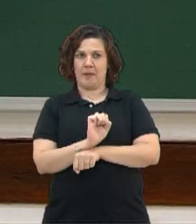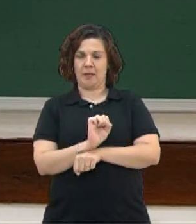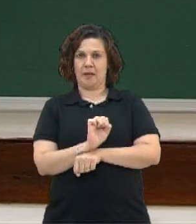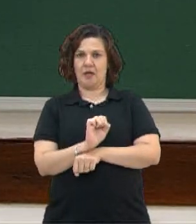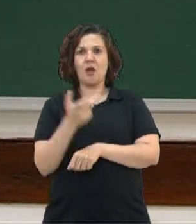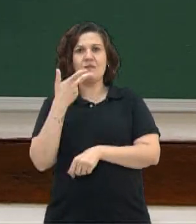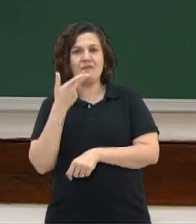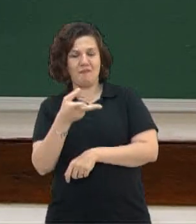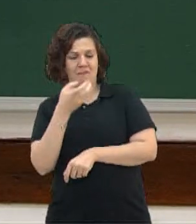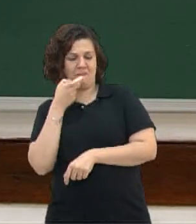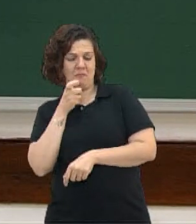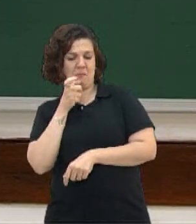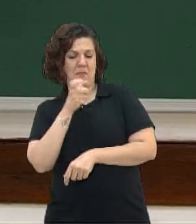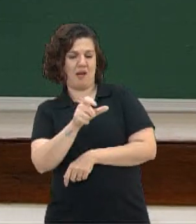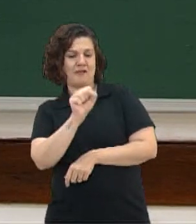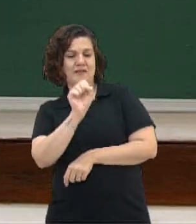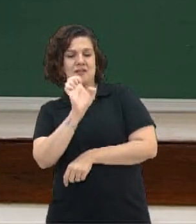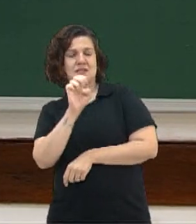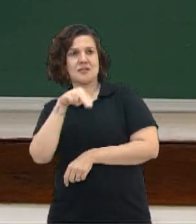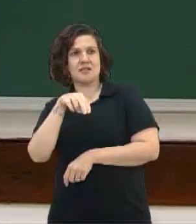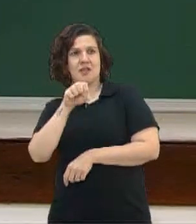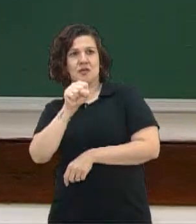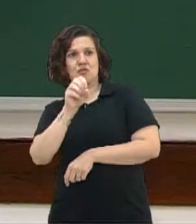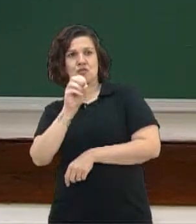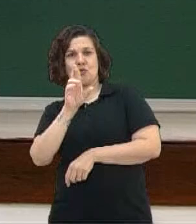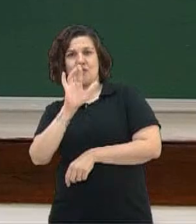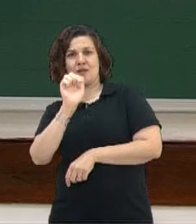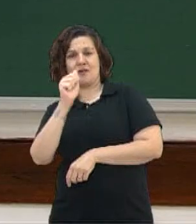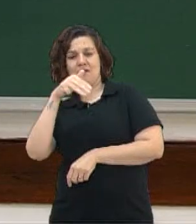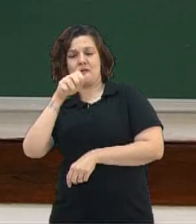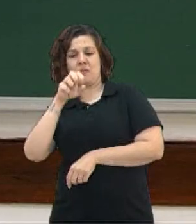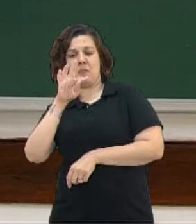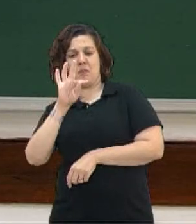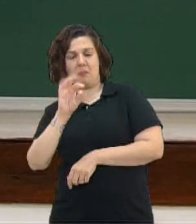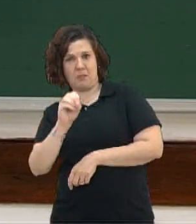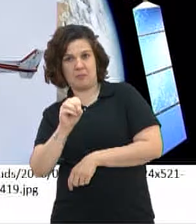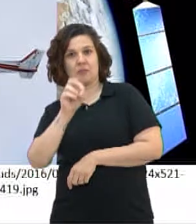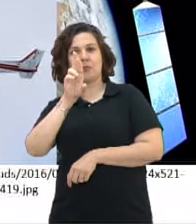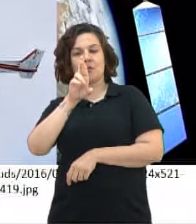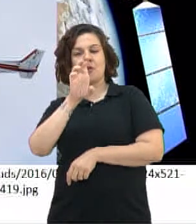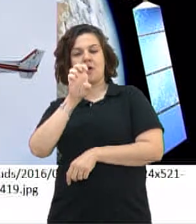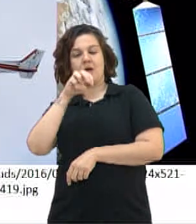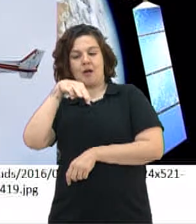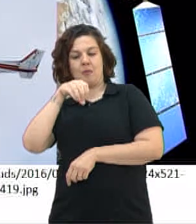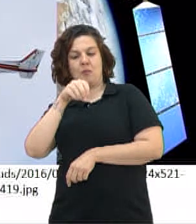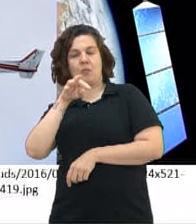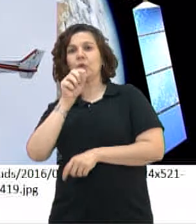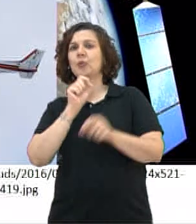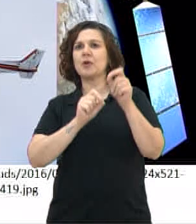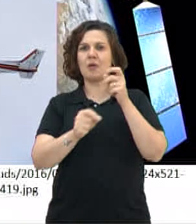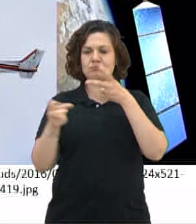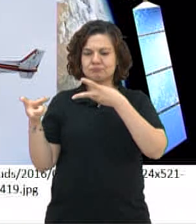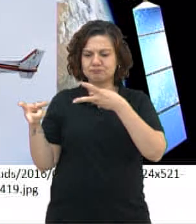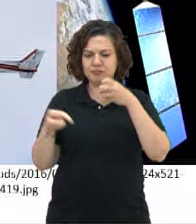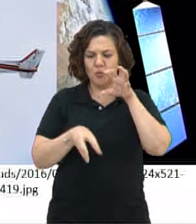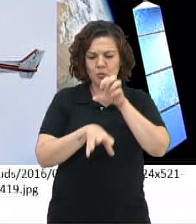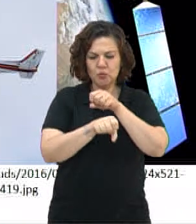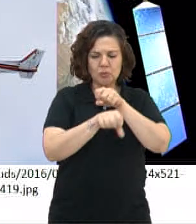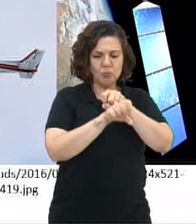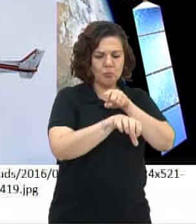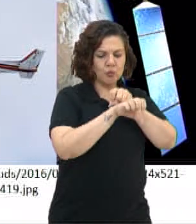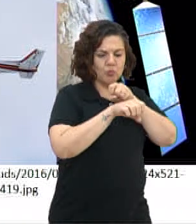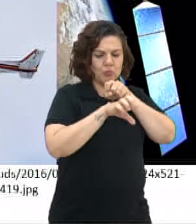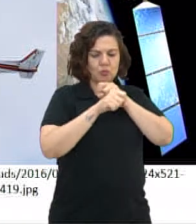falamos em sensoriamento remoto, nós estamos falando em técnicas de obtenção de imagens da superfície terrestre obtidas de